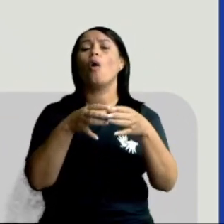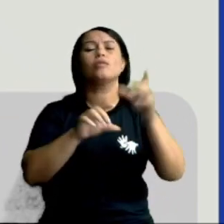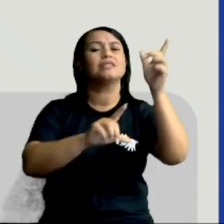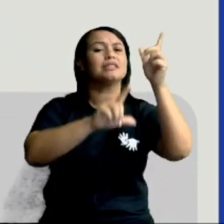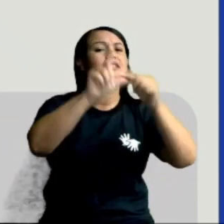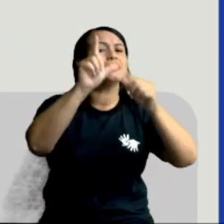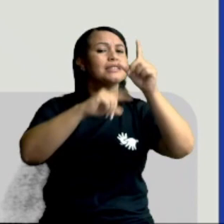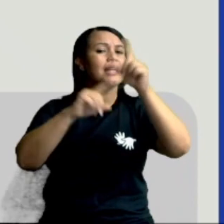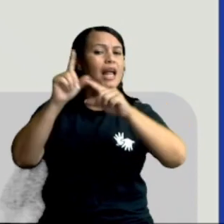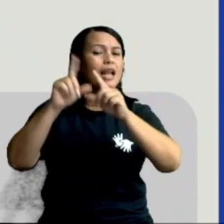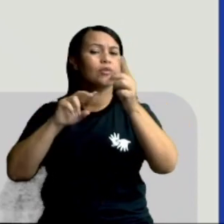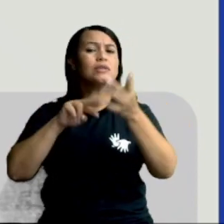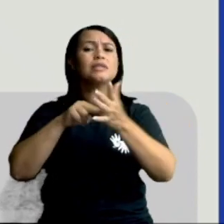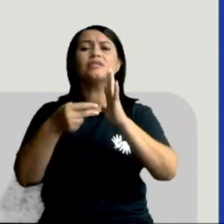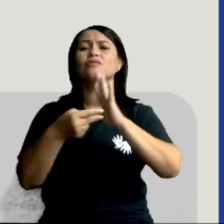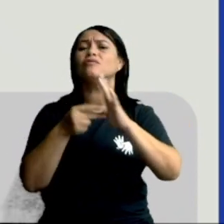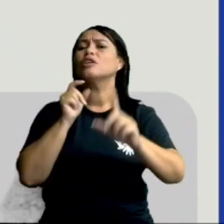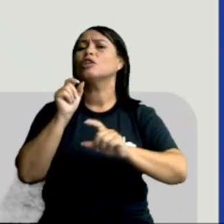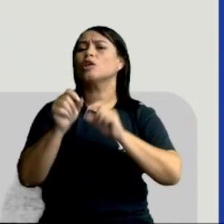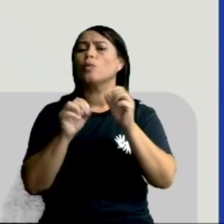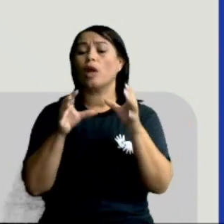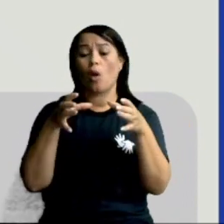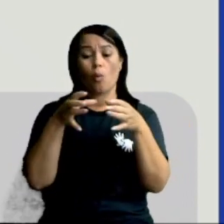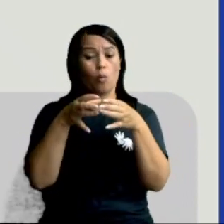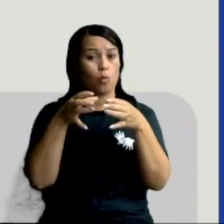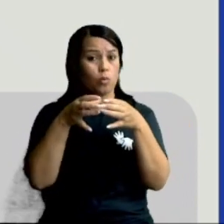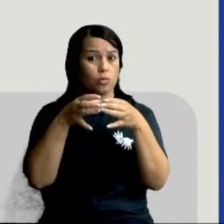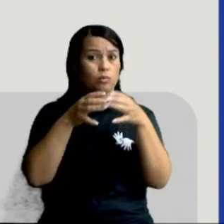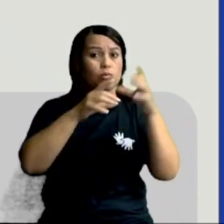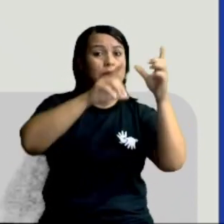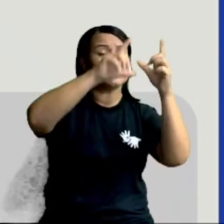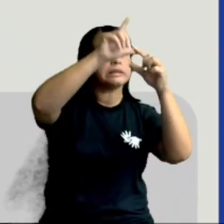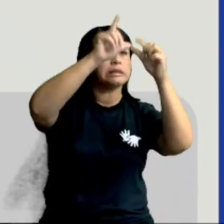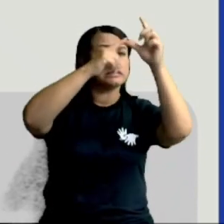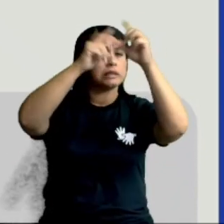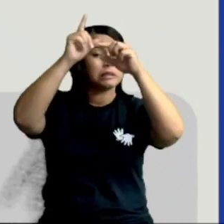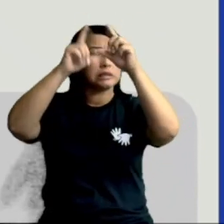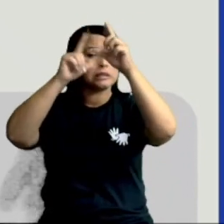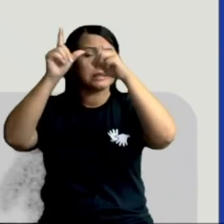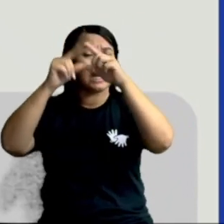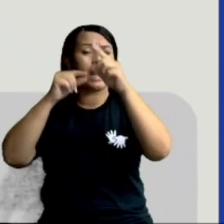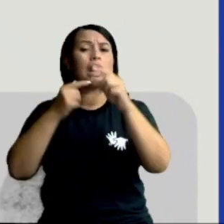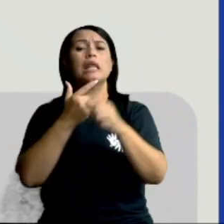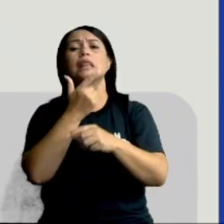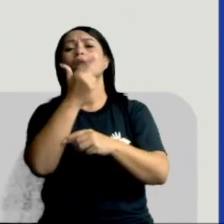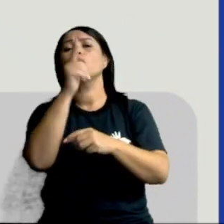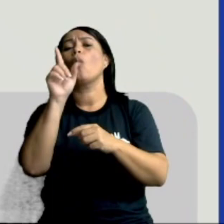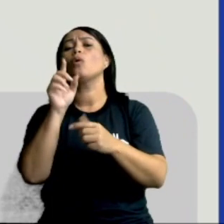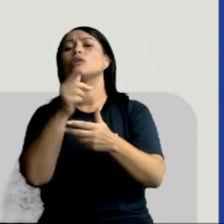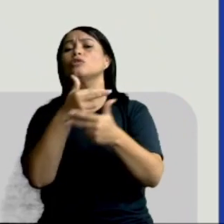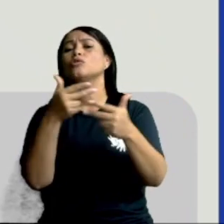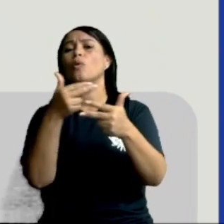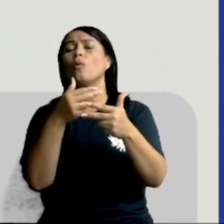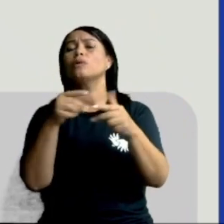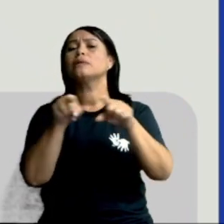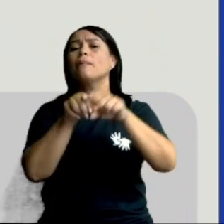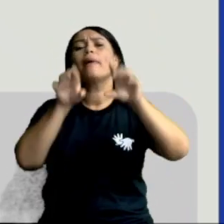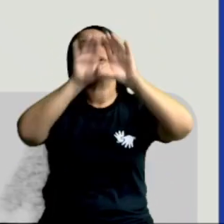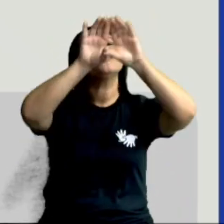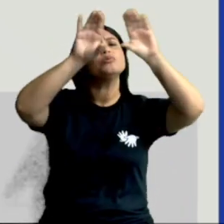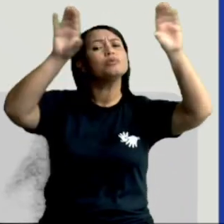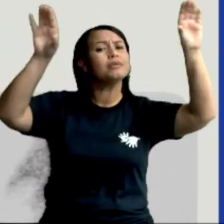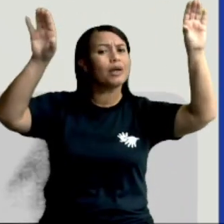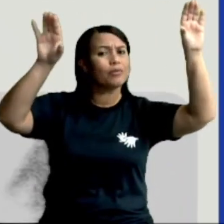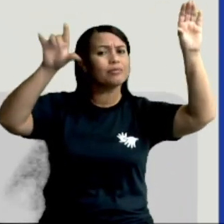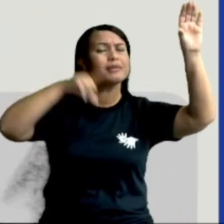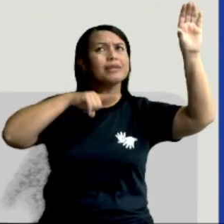As constelações são conjuntos de estrelas e outros objetos celestes em uma determinada região